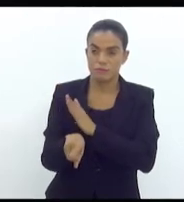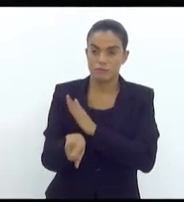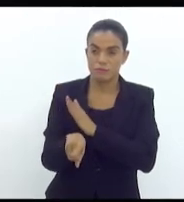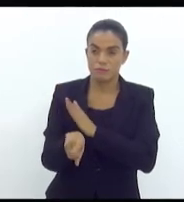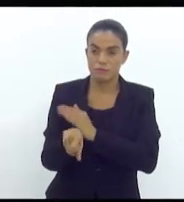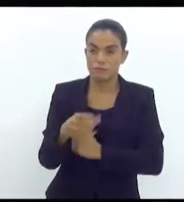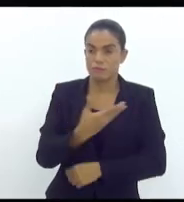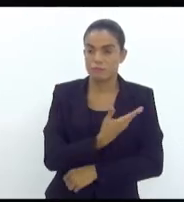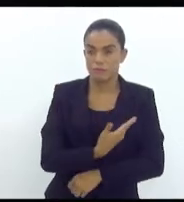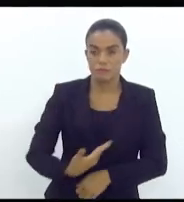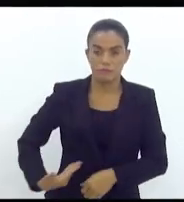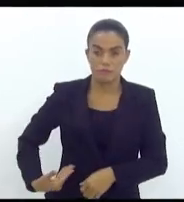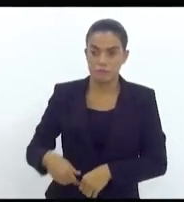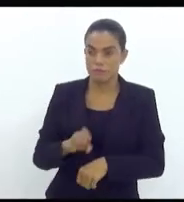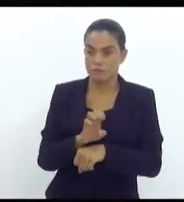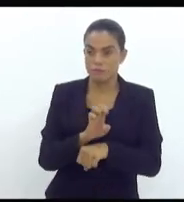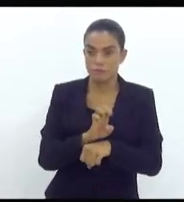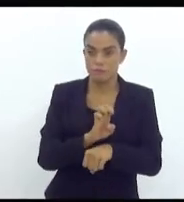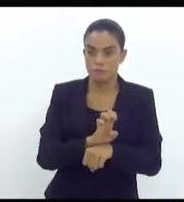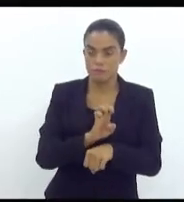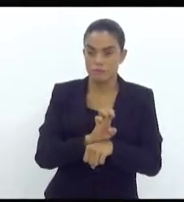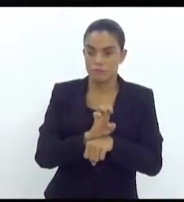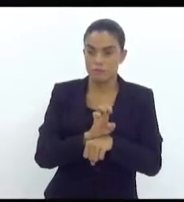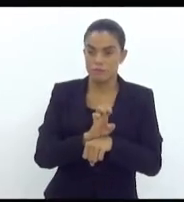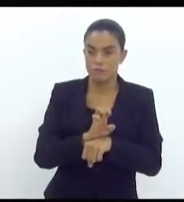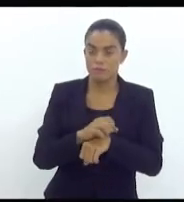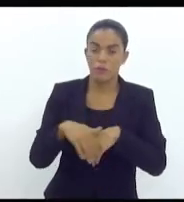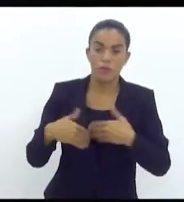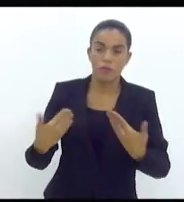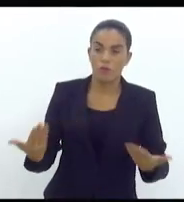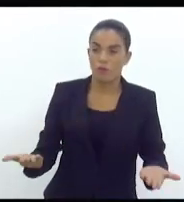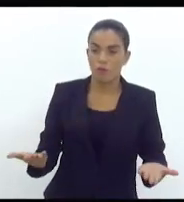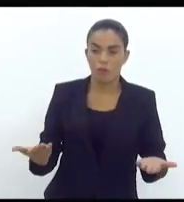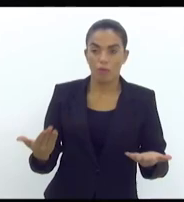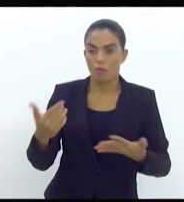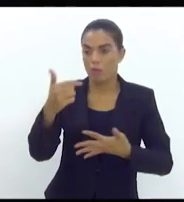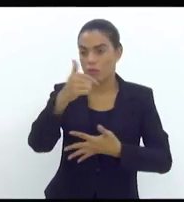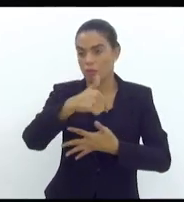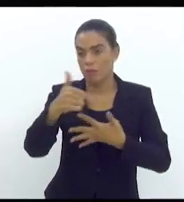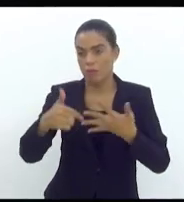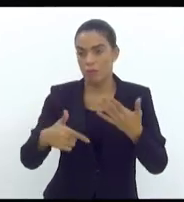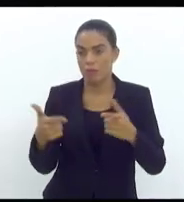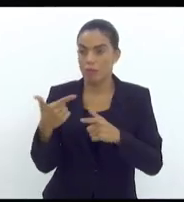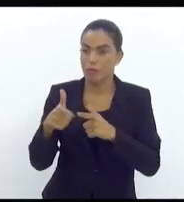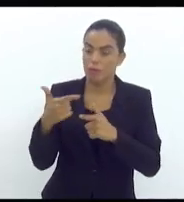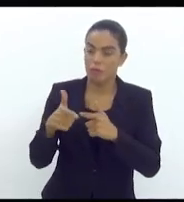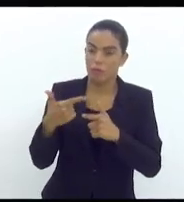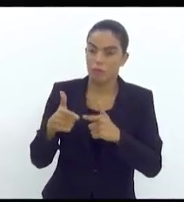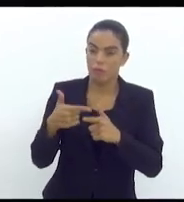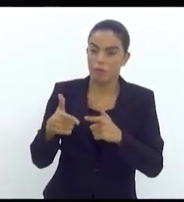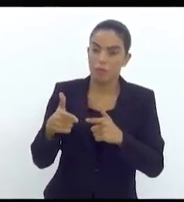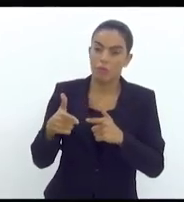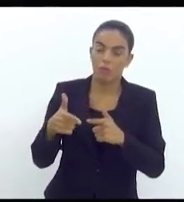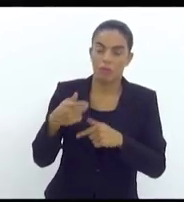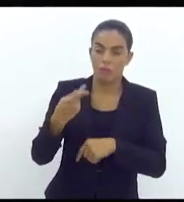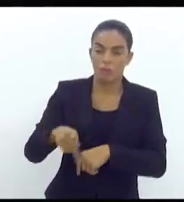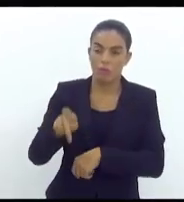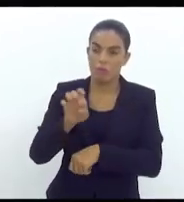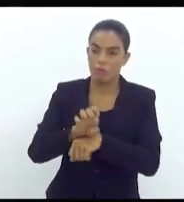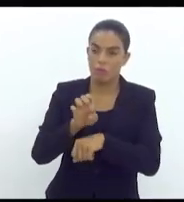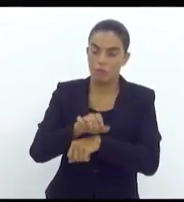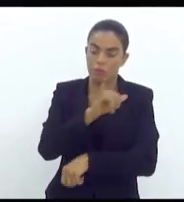para o governador do Estado Quais são os reais problemas que precisam ser resolvidos